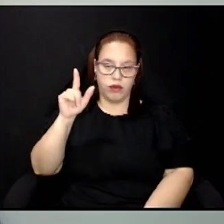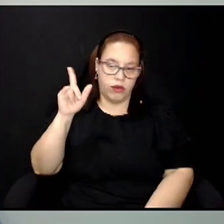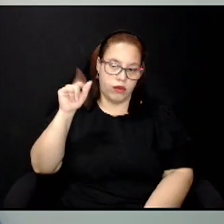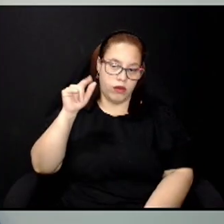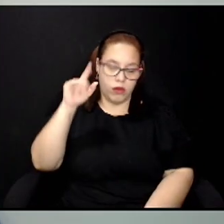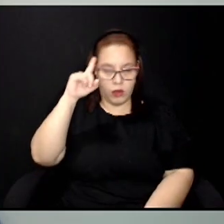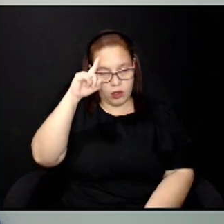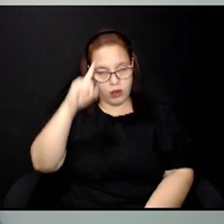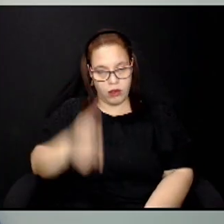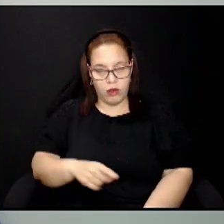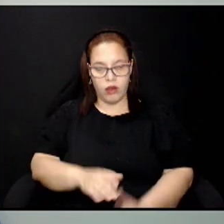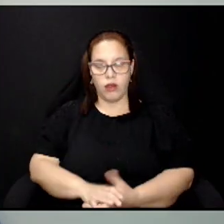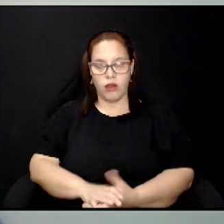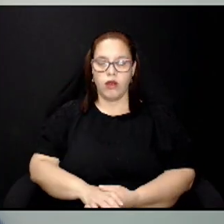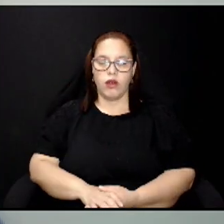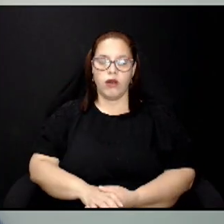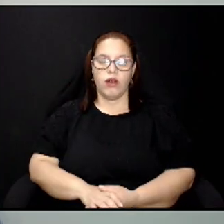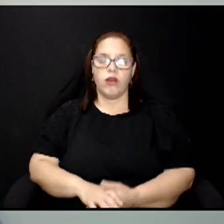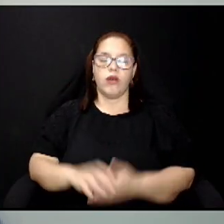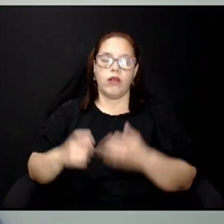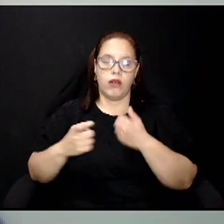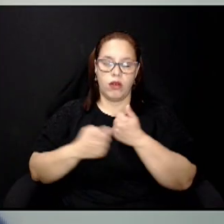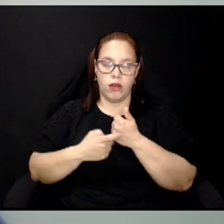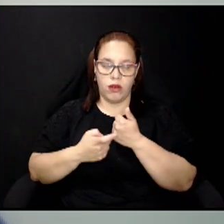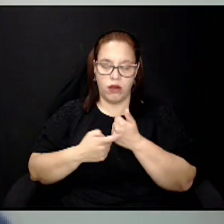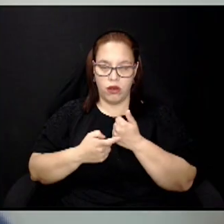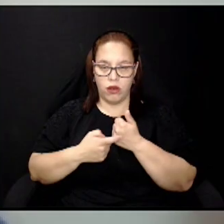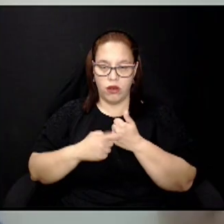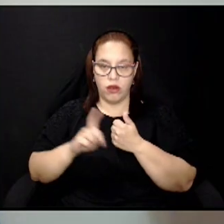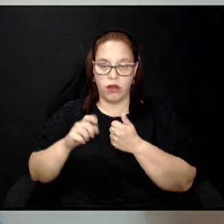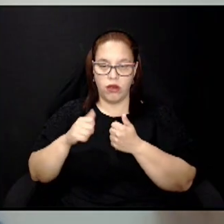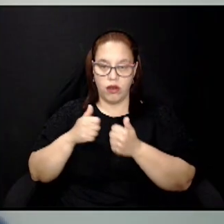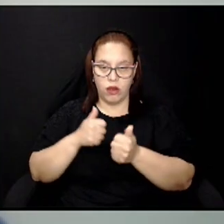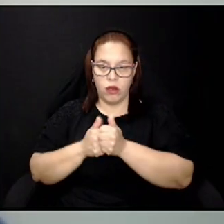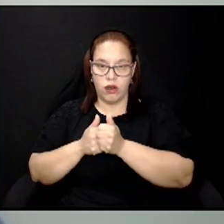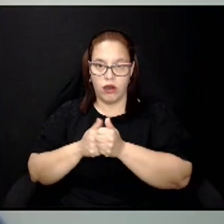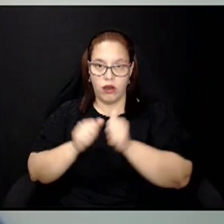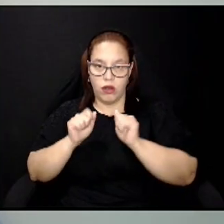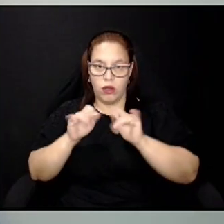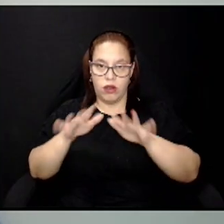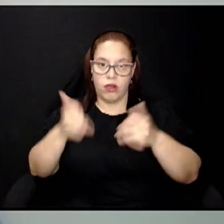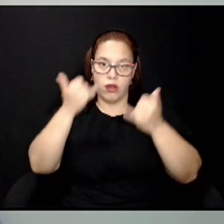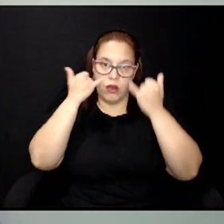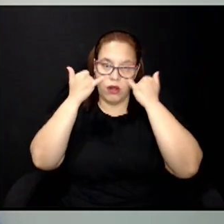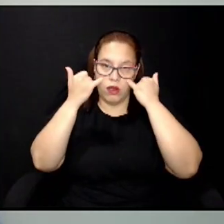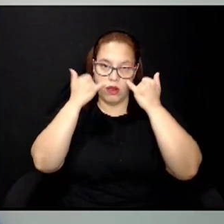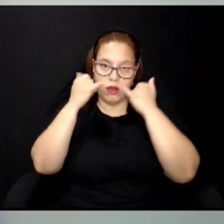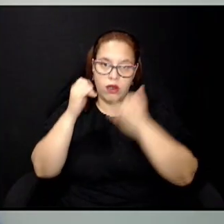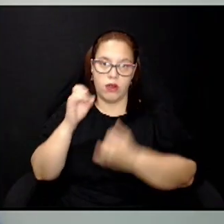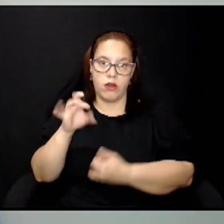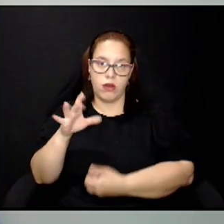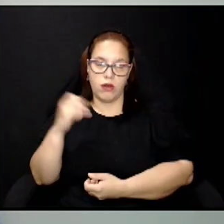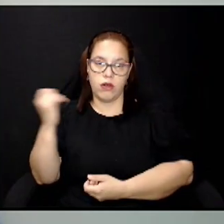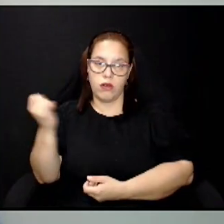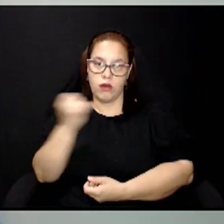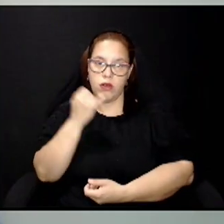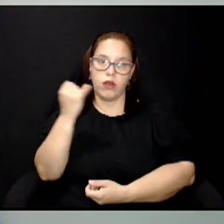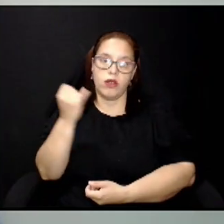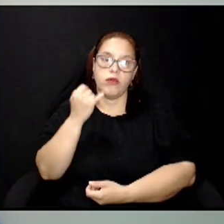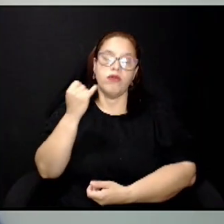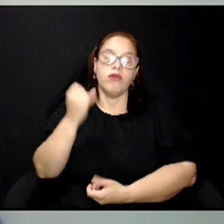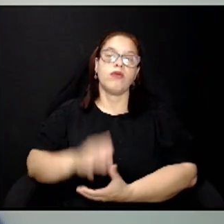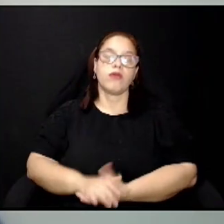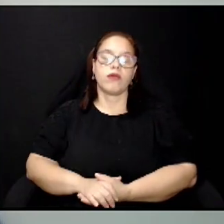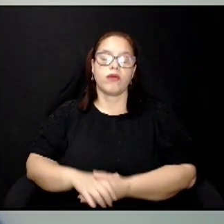pode entrar, clicar, nos seguir, disseminar a informação, que isso é bastante importante, e também,